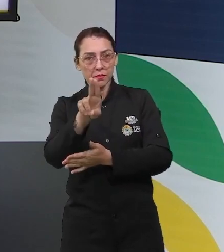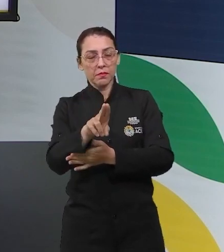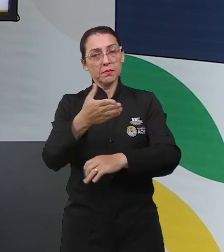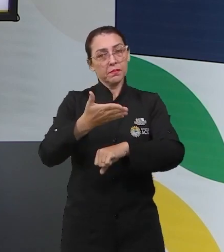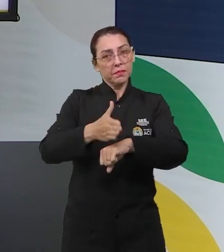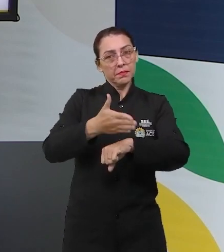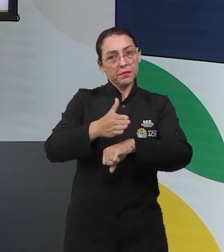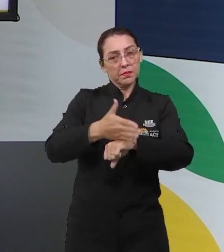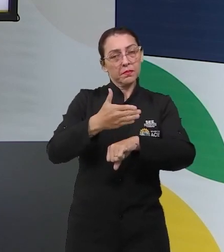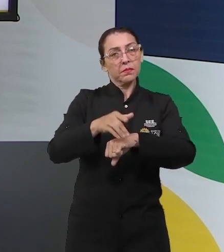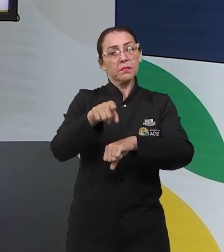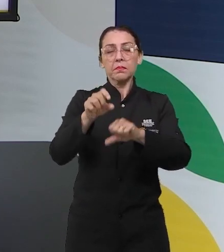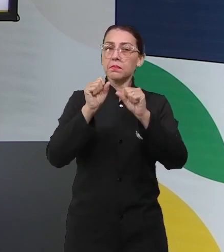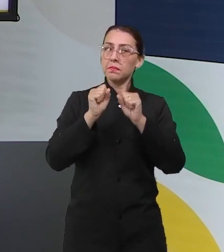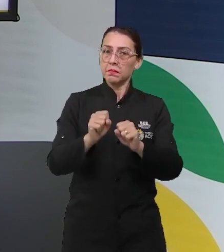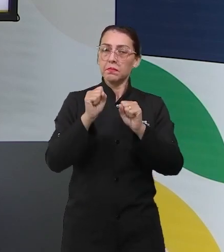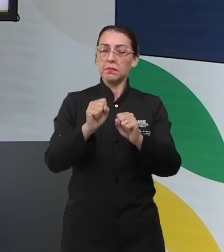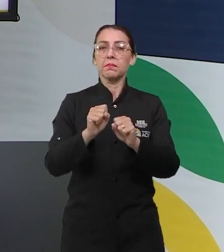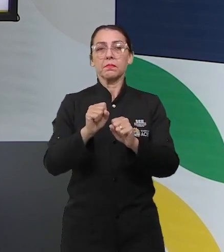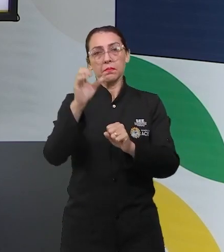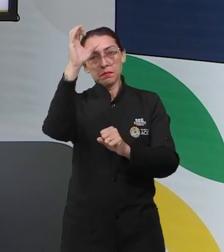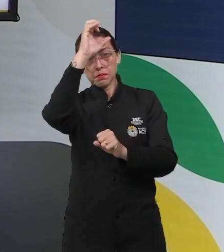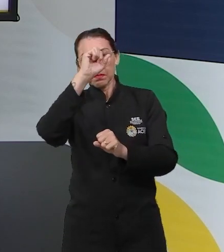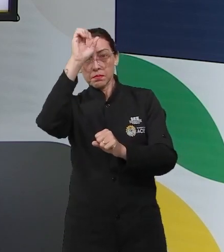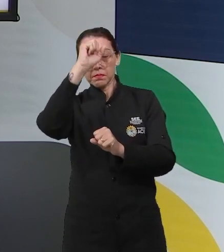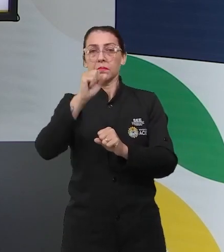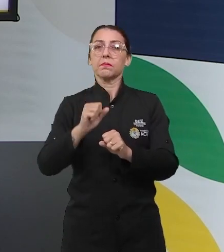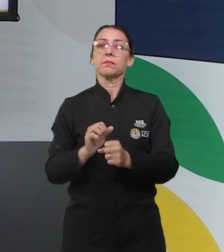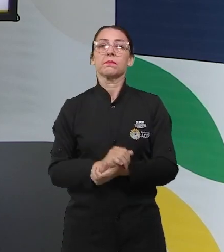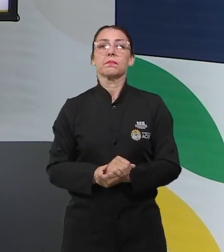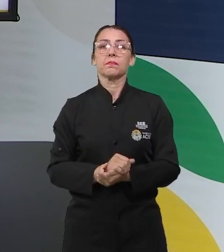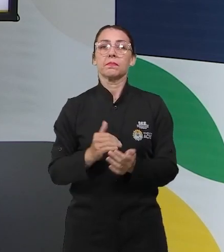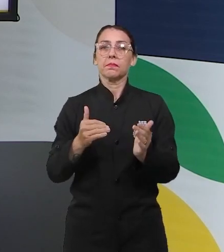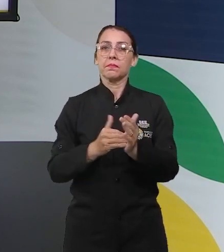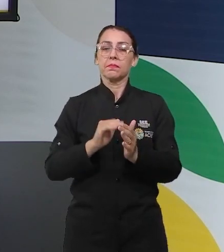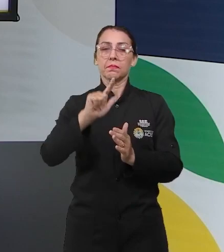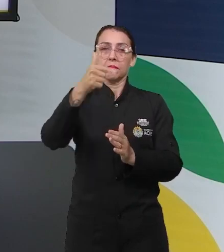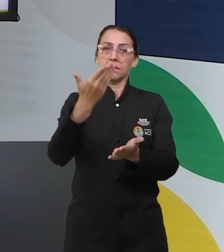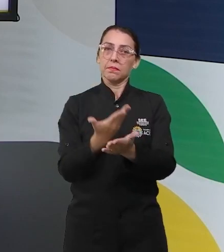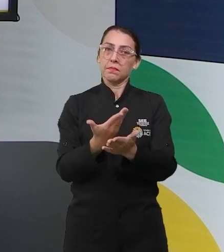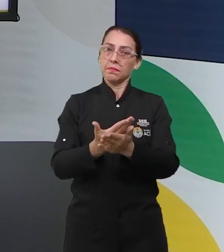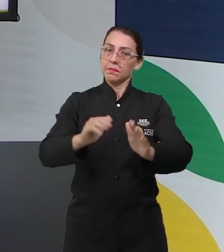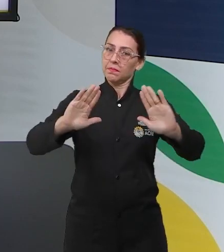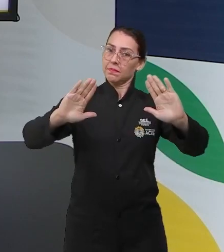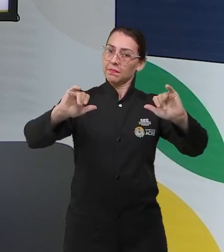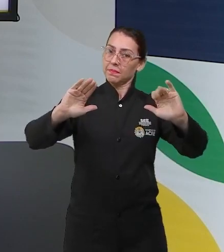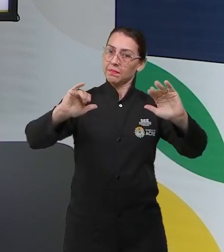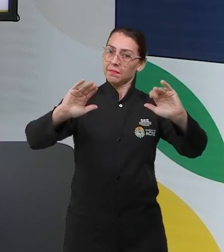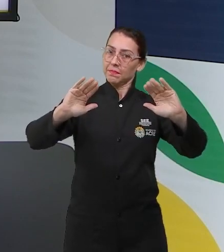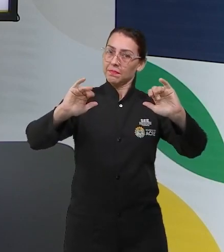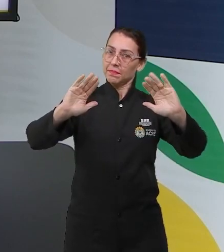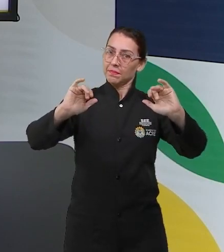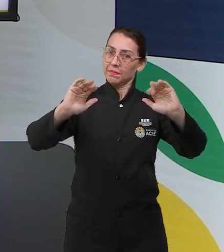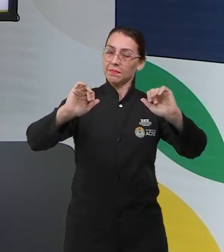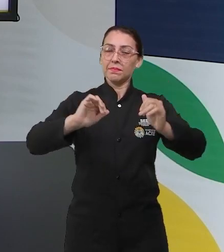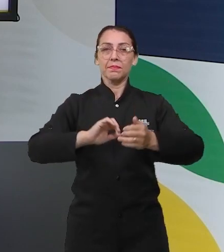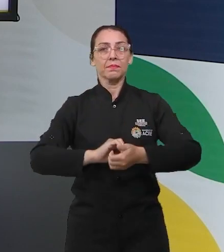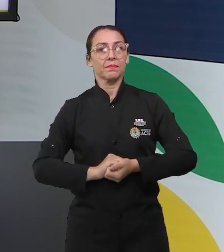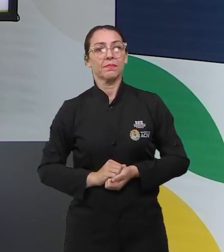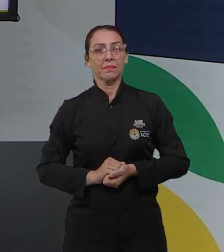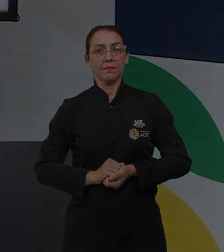aplicá-los para que você possa consolidar a sua aprendizagem. Então é isso, até a nossa próxima aula. Adiós!